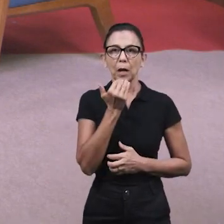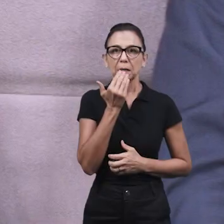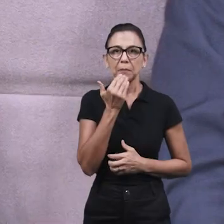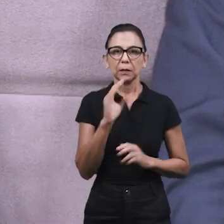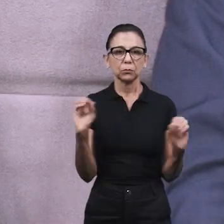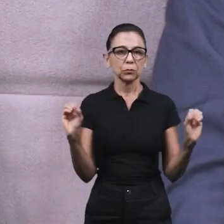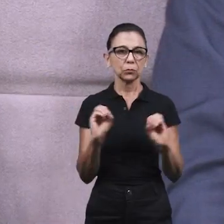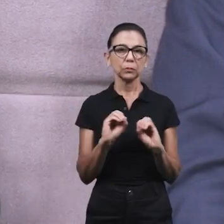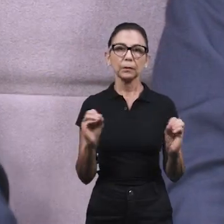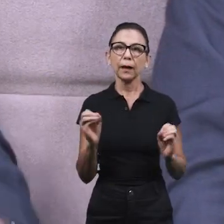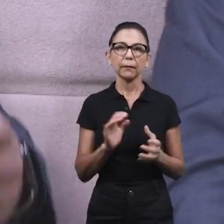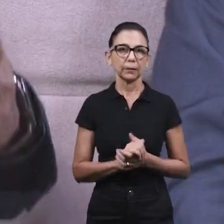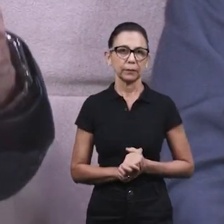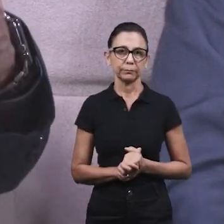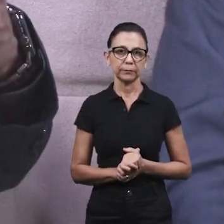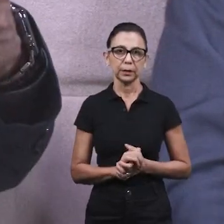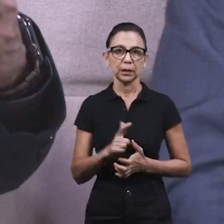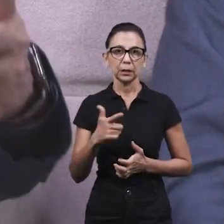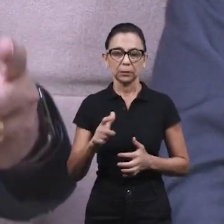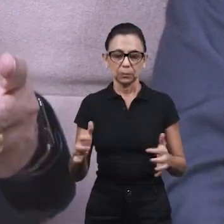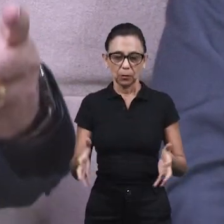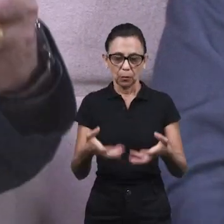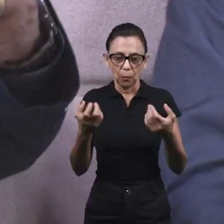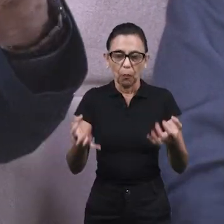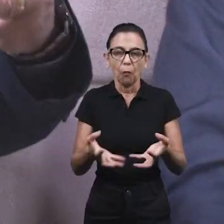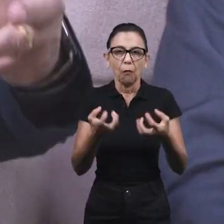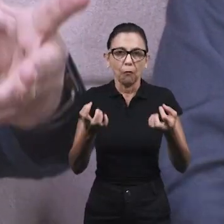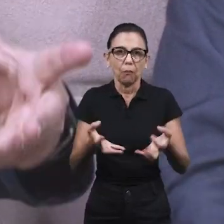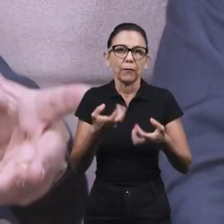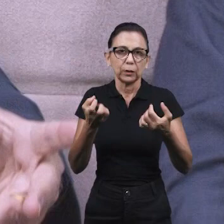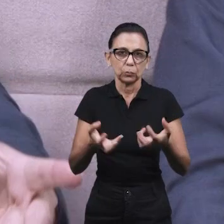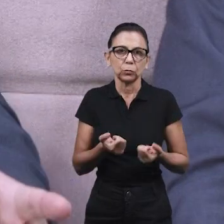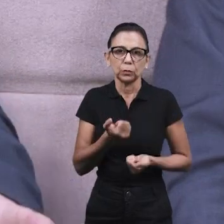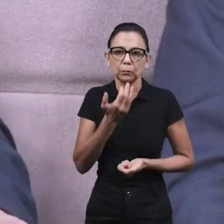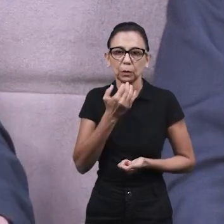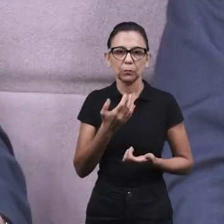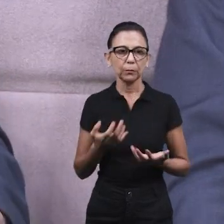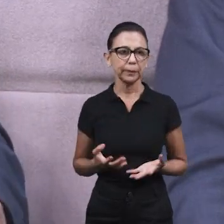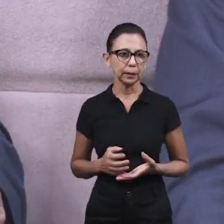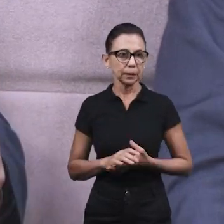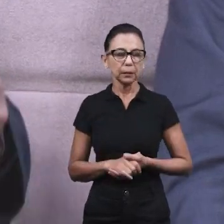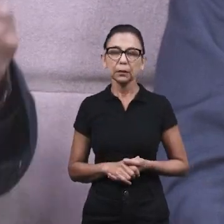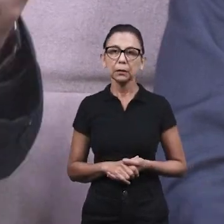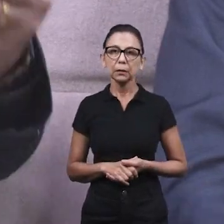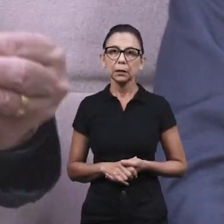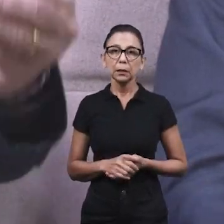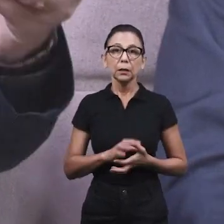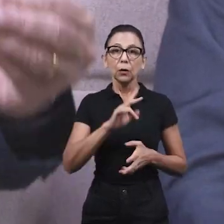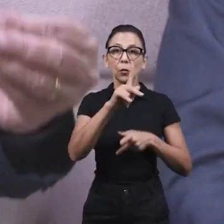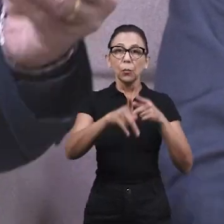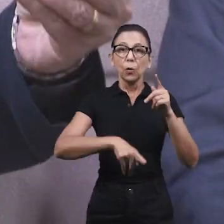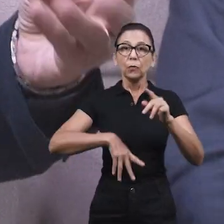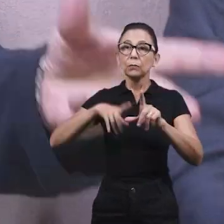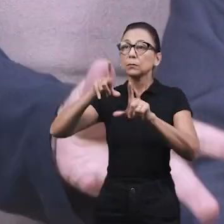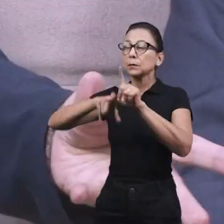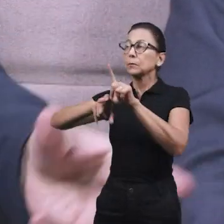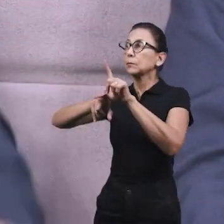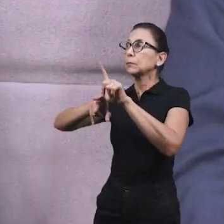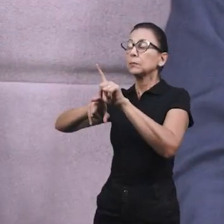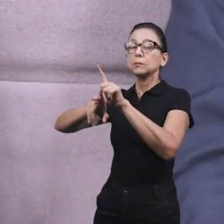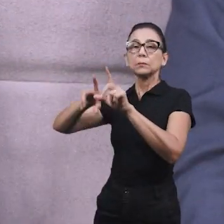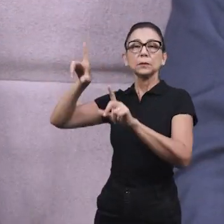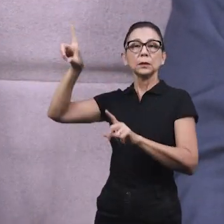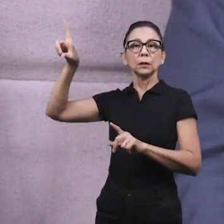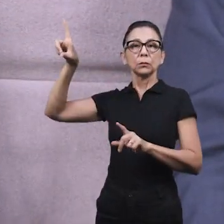para colher. Então Deus estava ensinando aquele povo a depender dele em tudo.